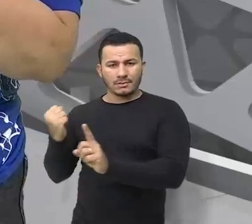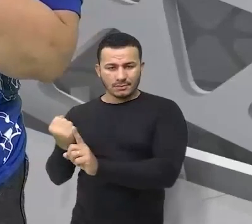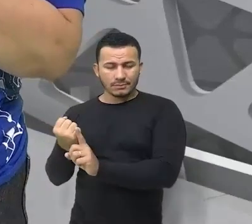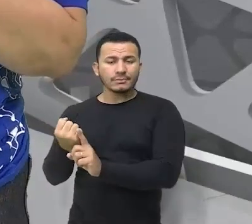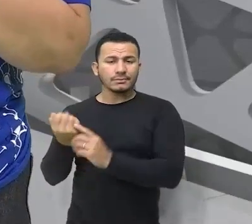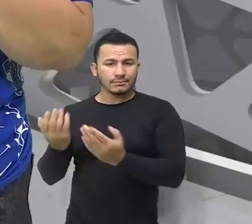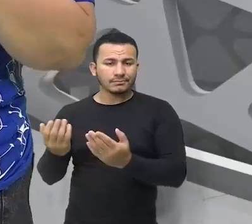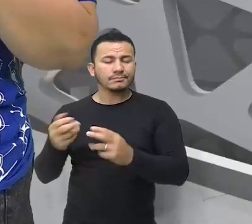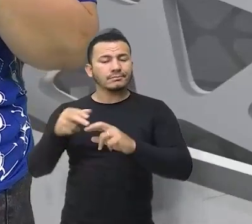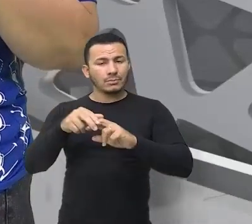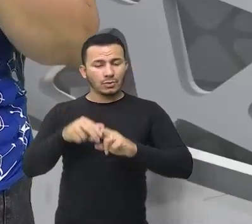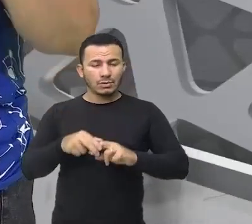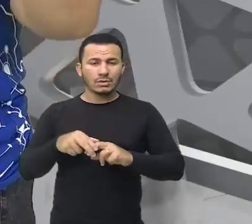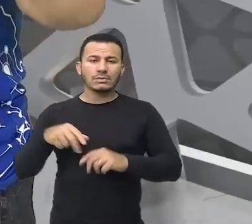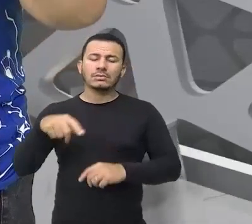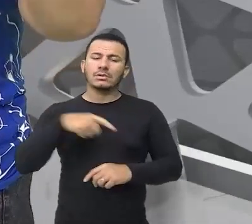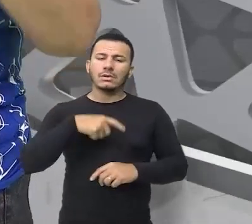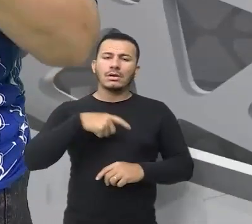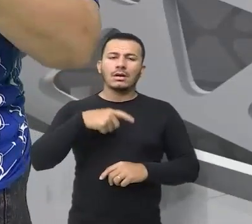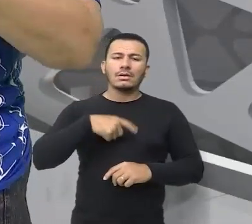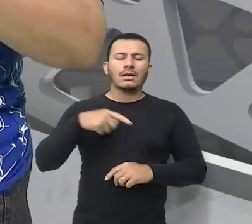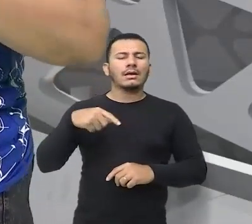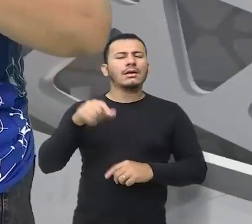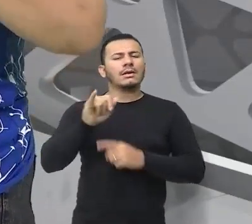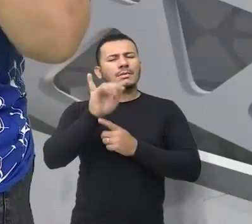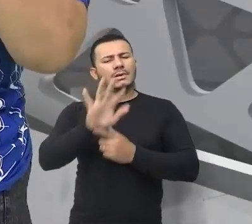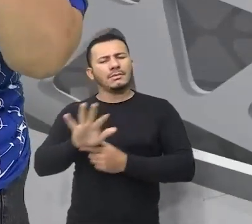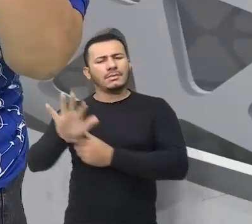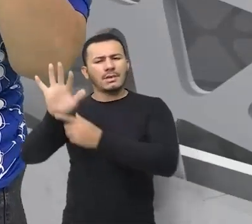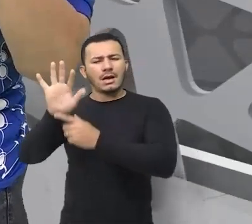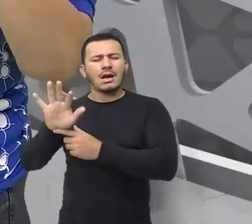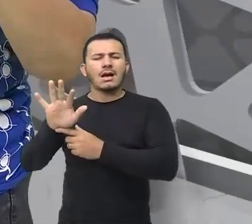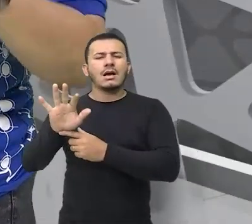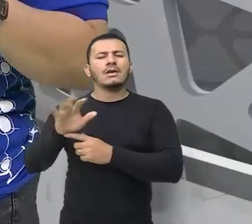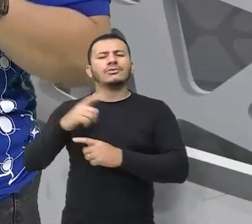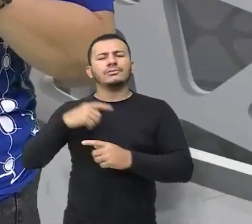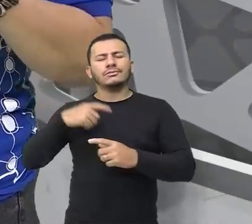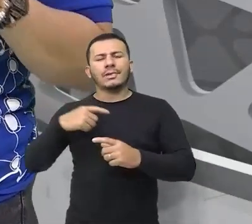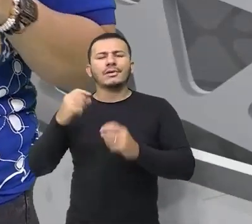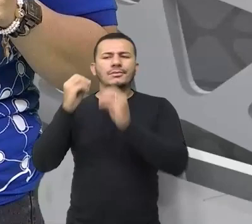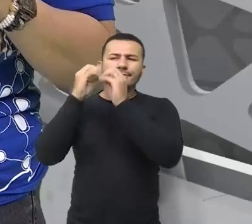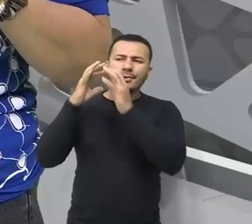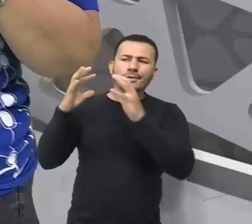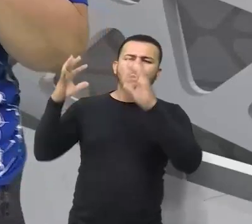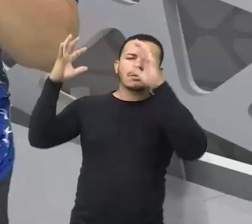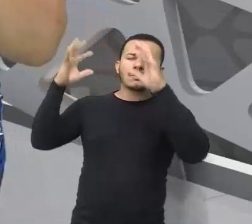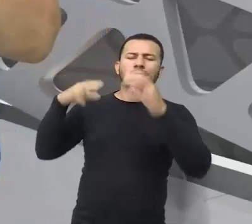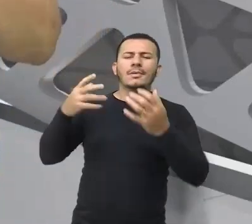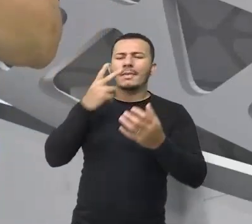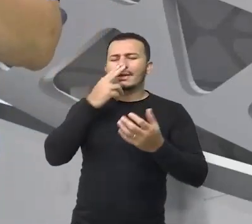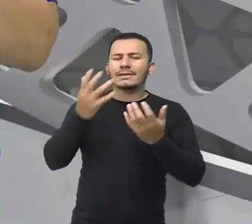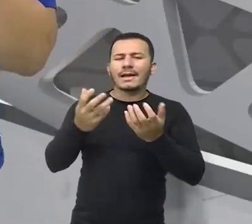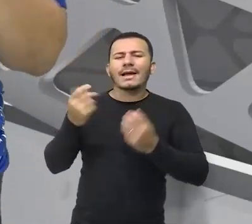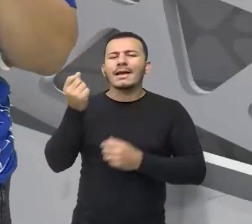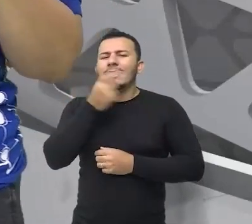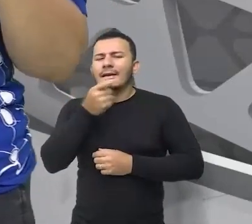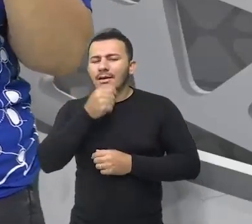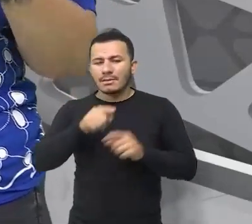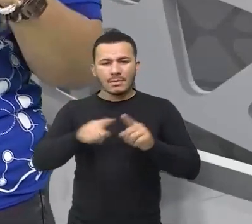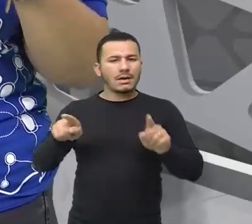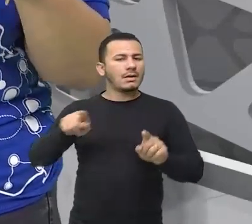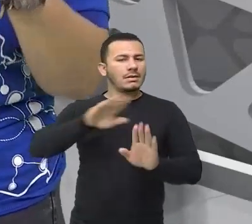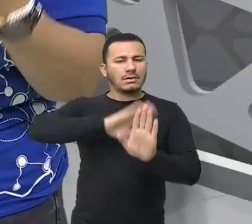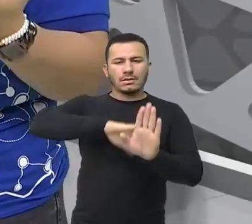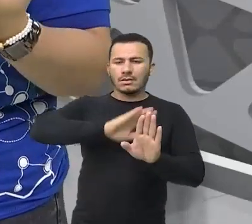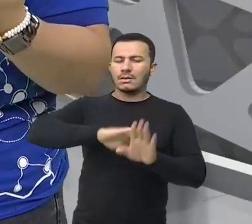apesar de ser um texto que tem um desenho, que aparentemente quer gerar humor, na verdade, ela vem trazer